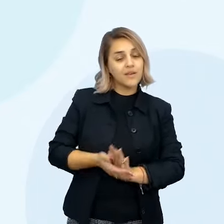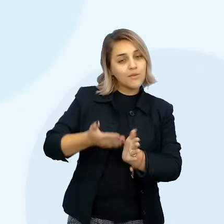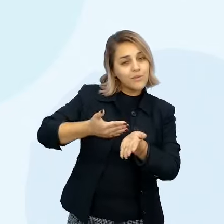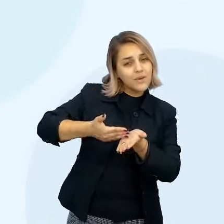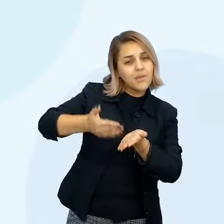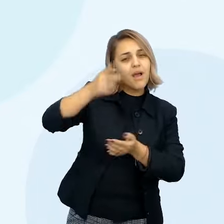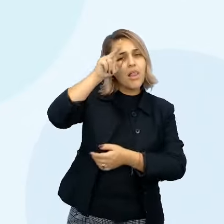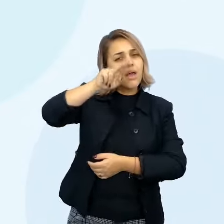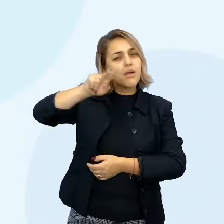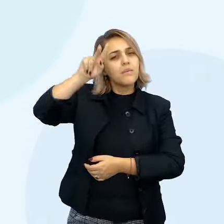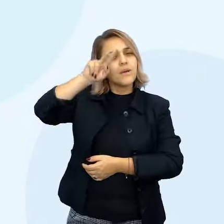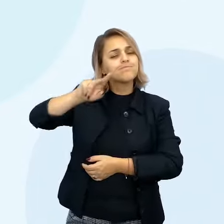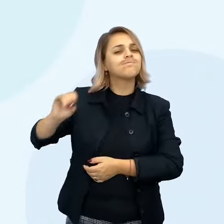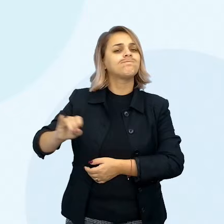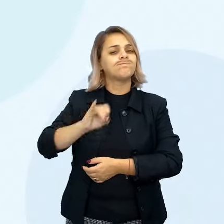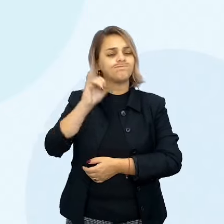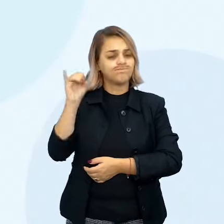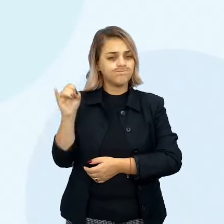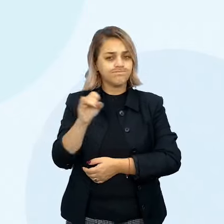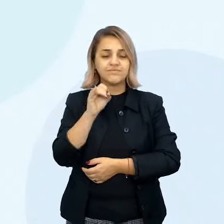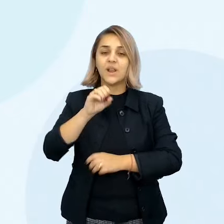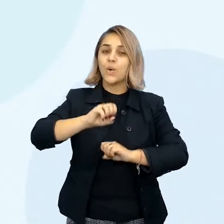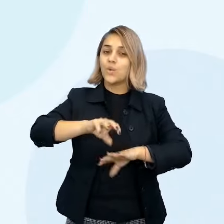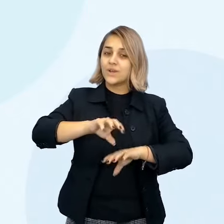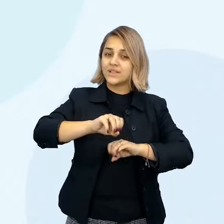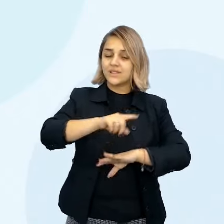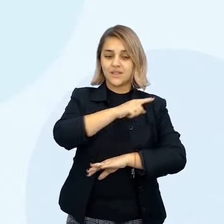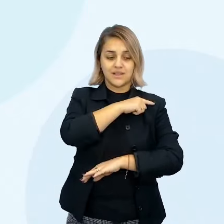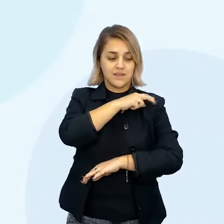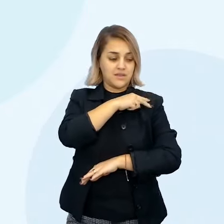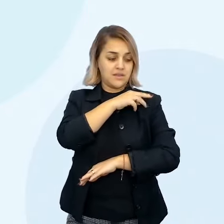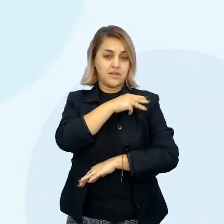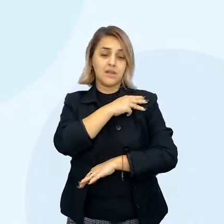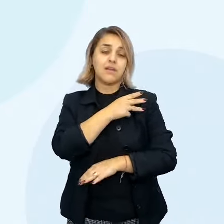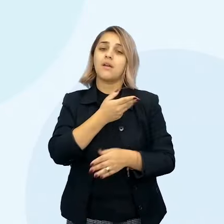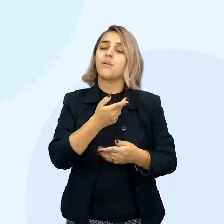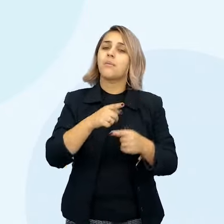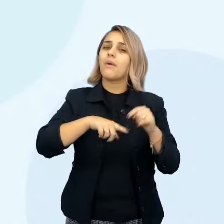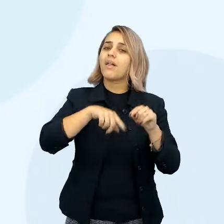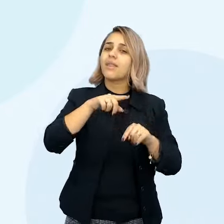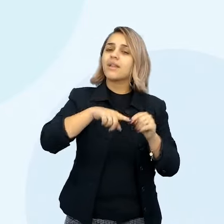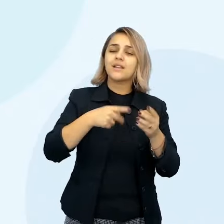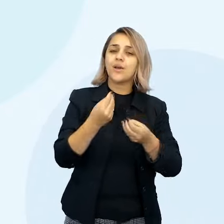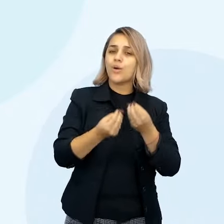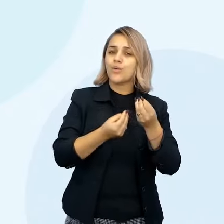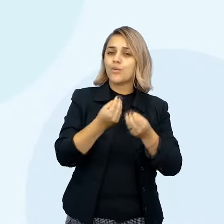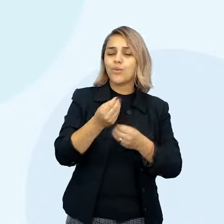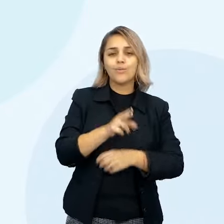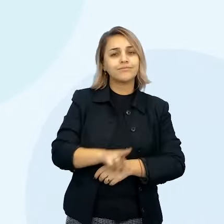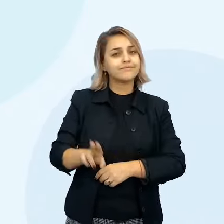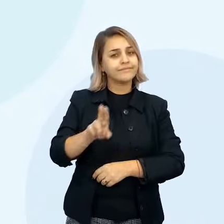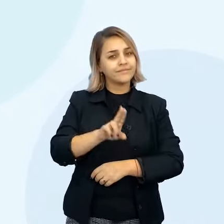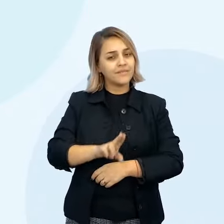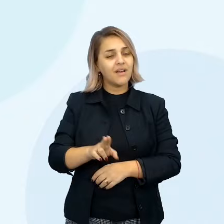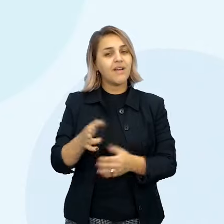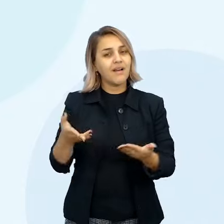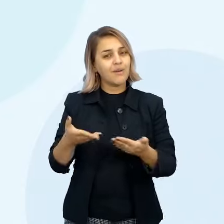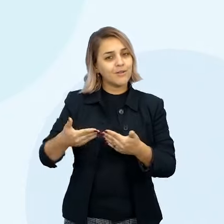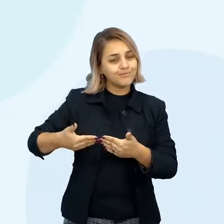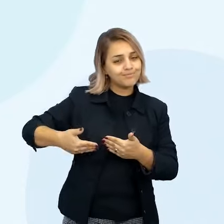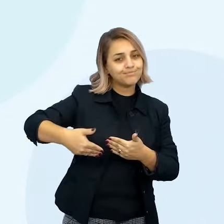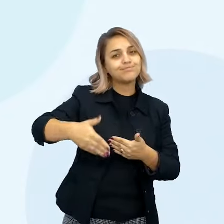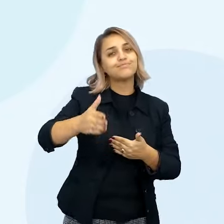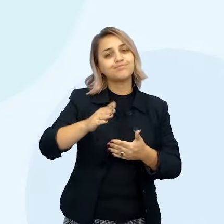Sempre importante relembrar aí o novo ensino médio, né? O material, como ele vai funcionar, né? Como já está funcionando a partir de agora.